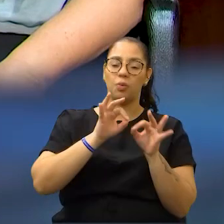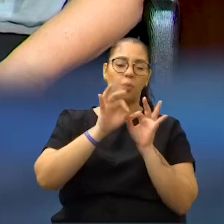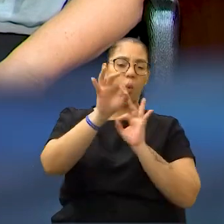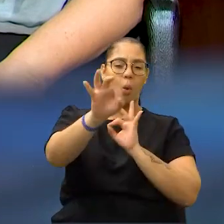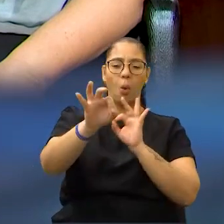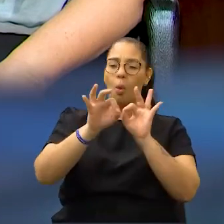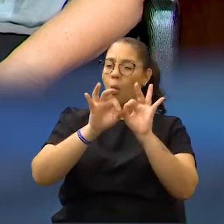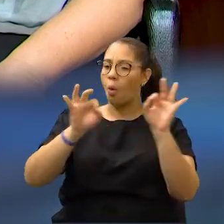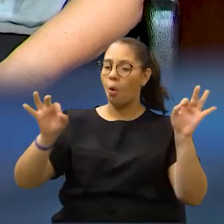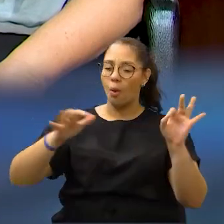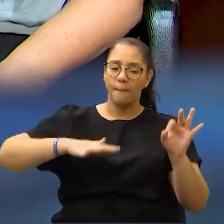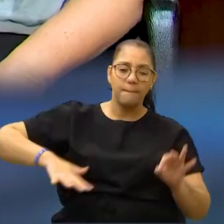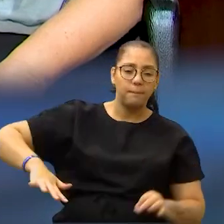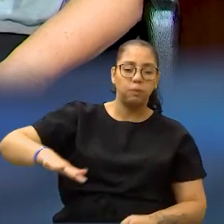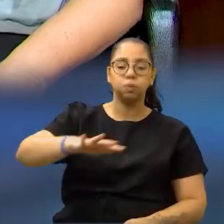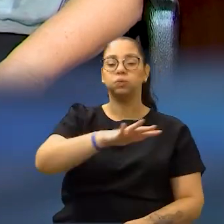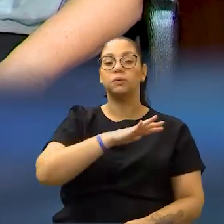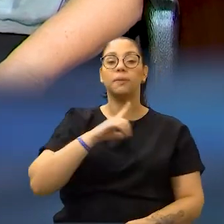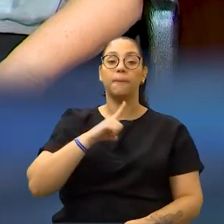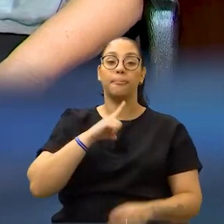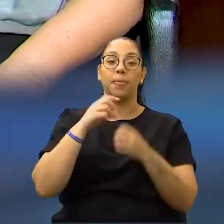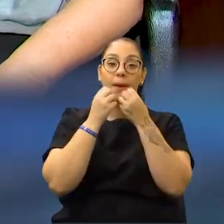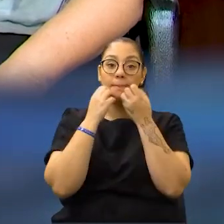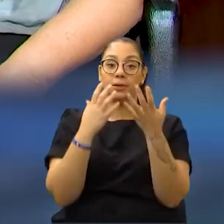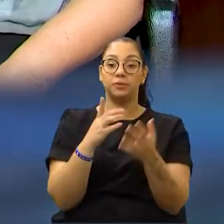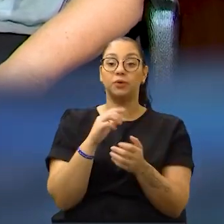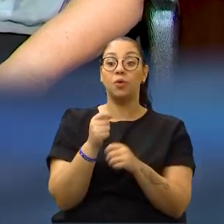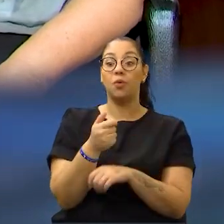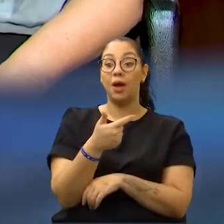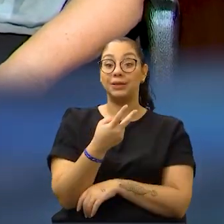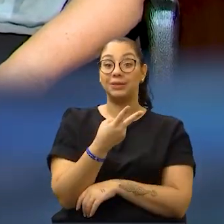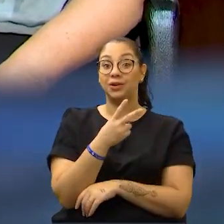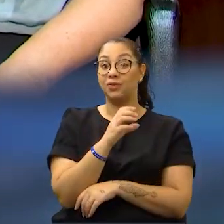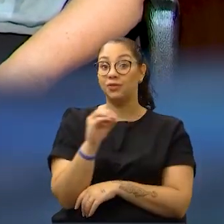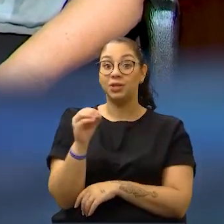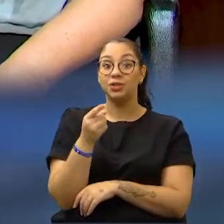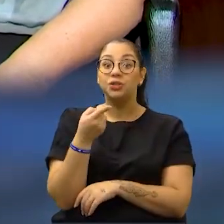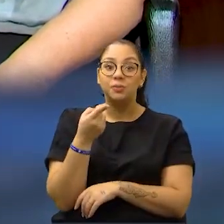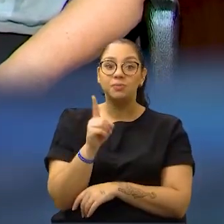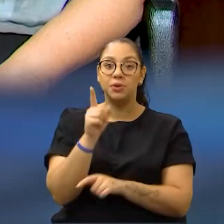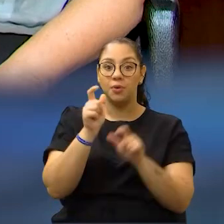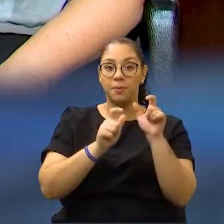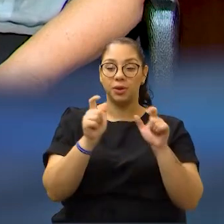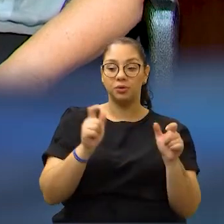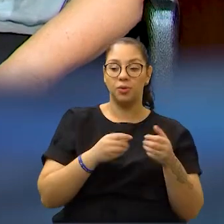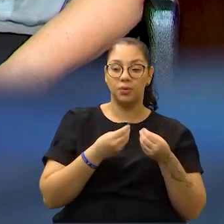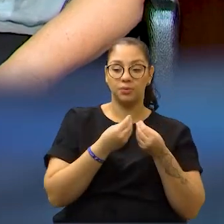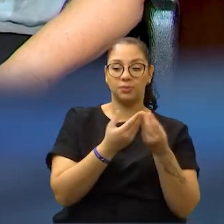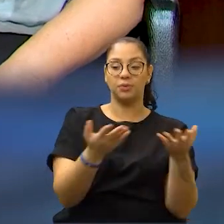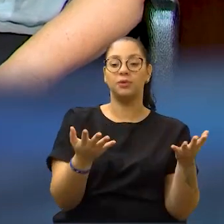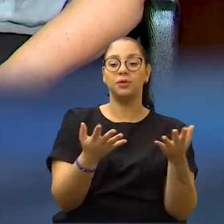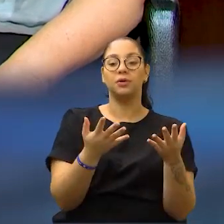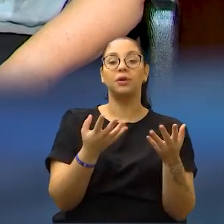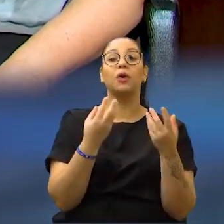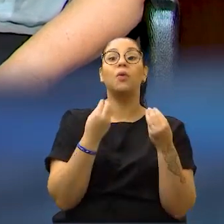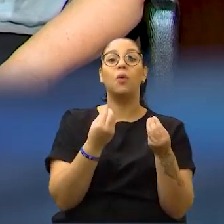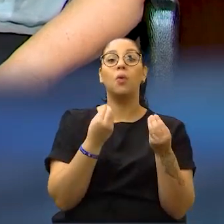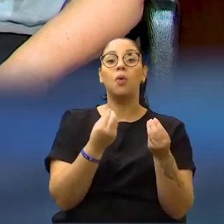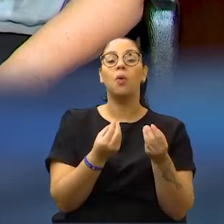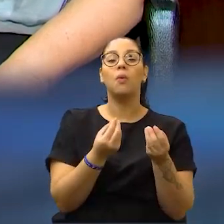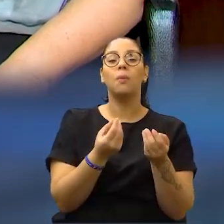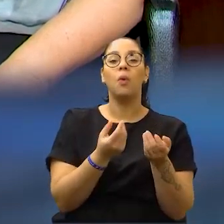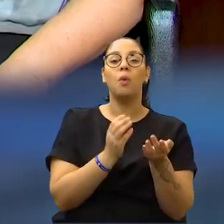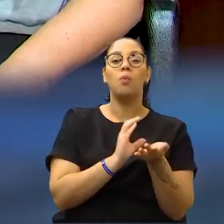beneficiam inúmeras pessoas, no final das contas quase 20 mil juntando tudo, como você falou. Como que